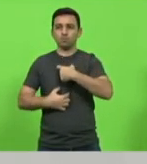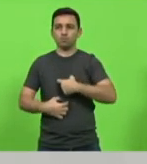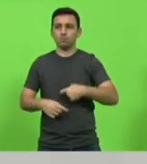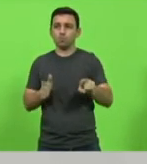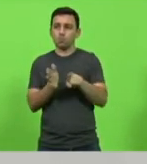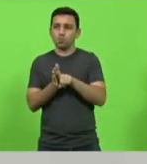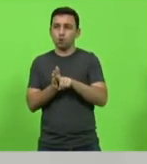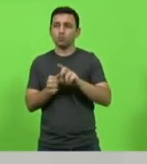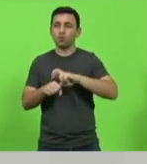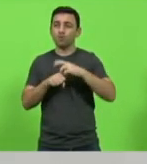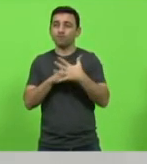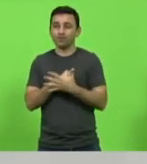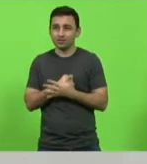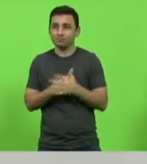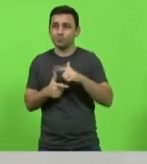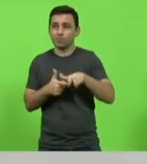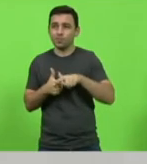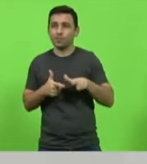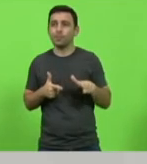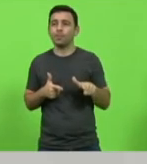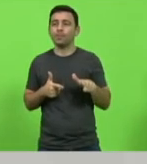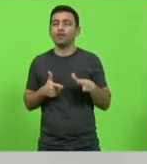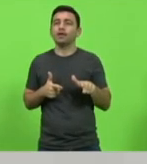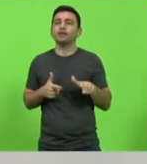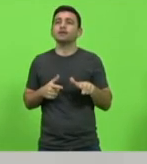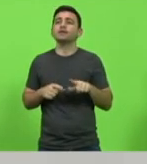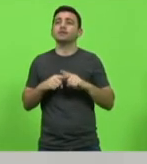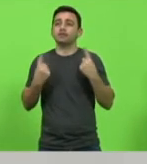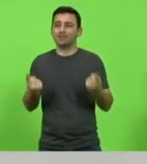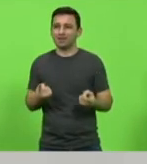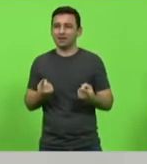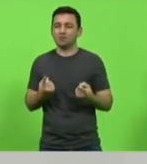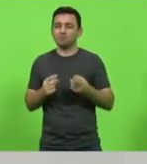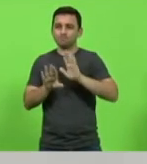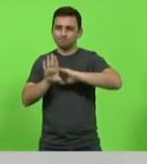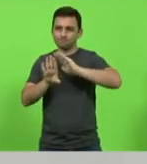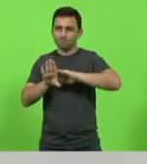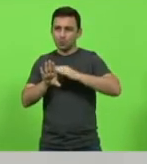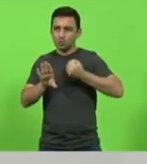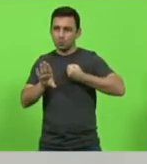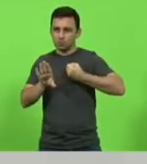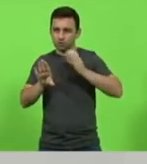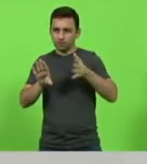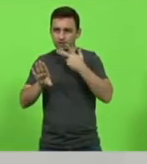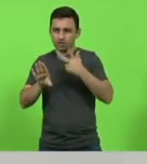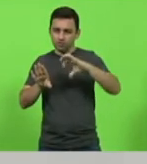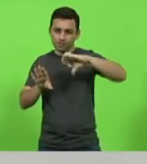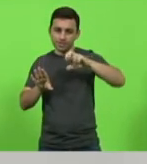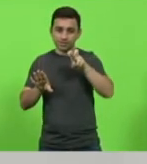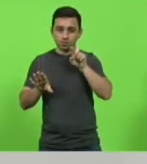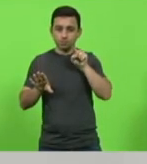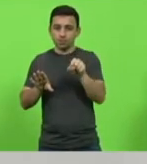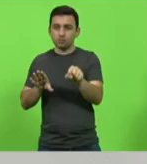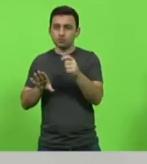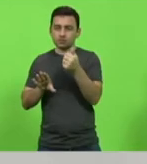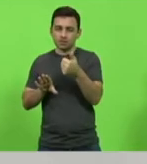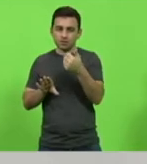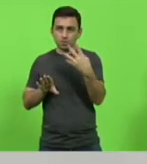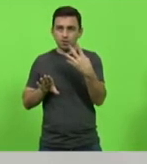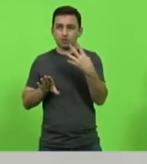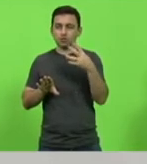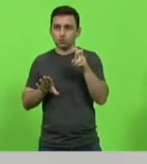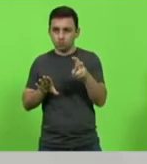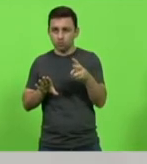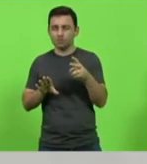por trás deste número que eu acabei de mencionar 95 1142 Não